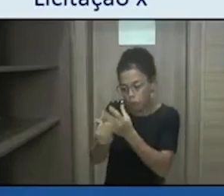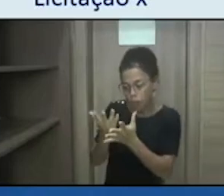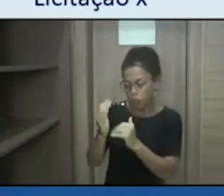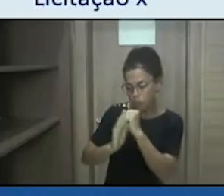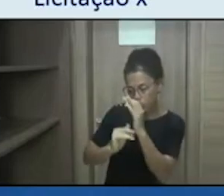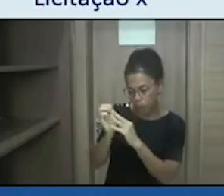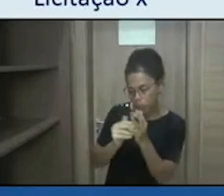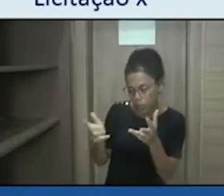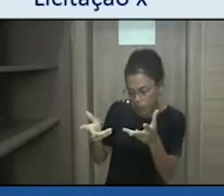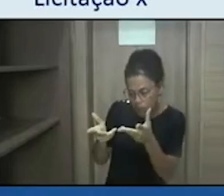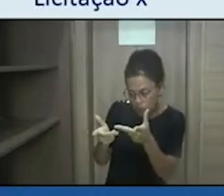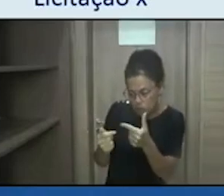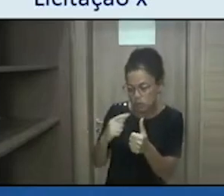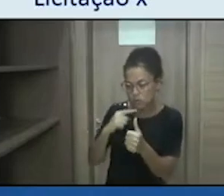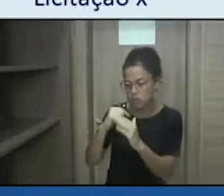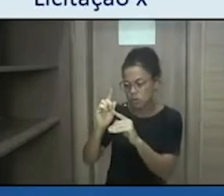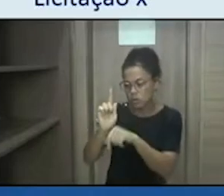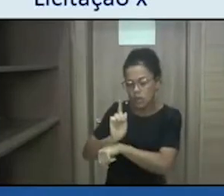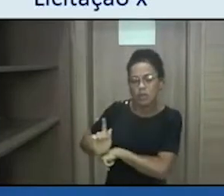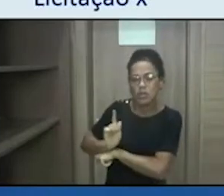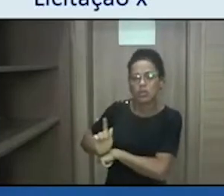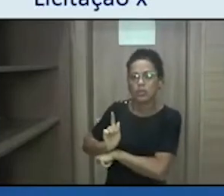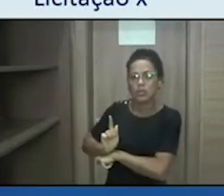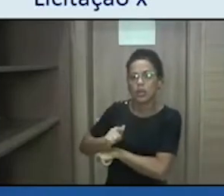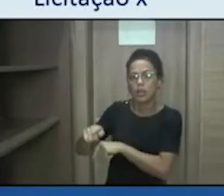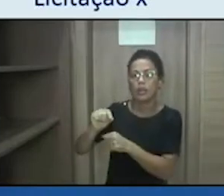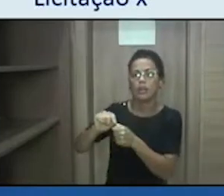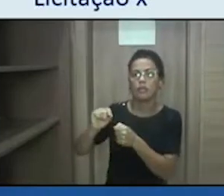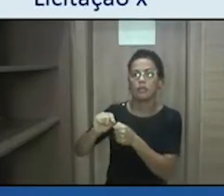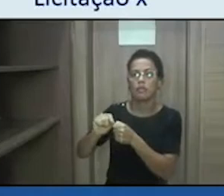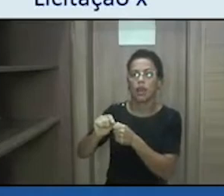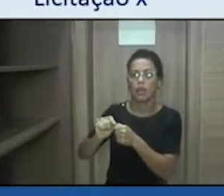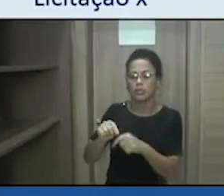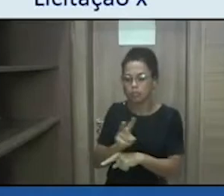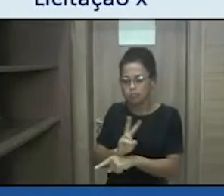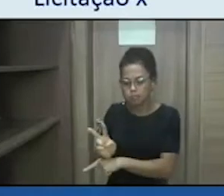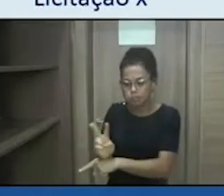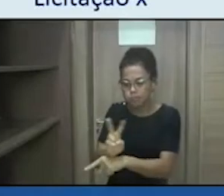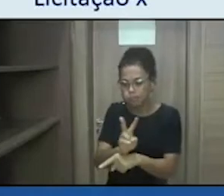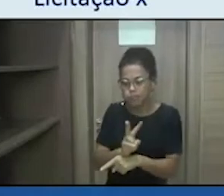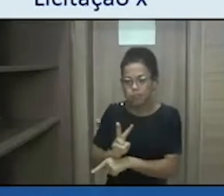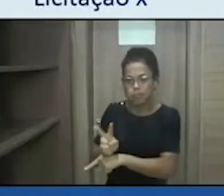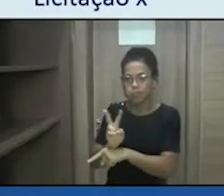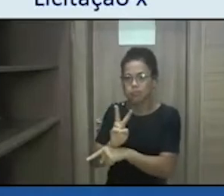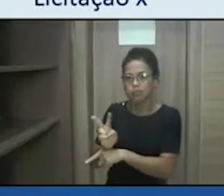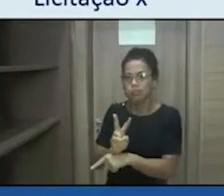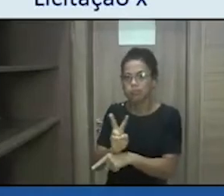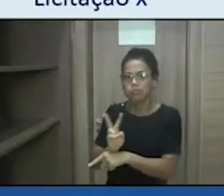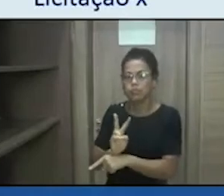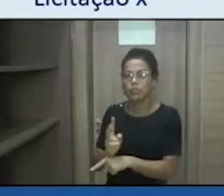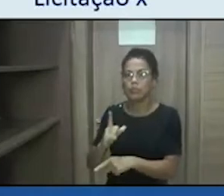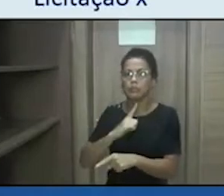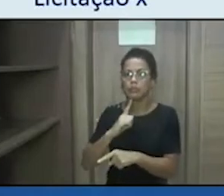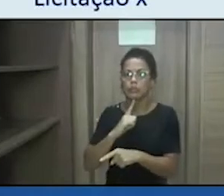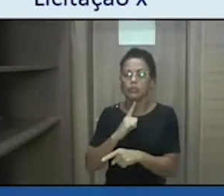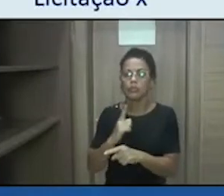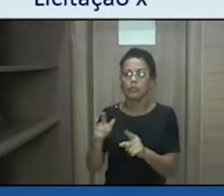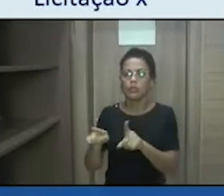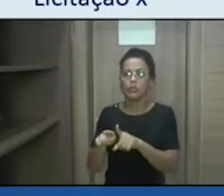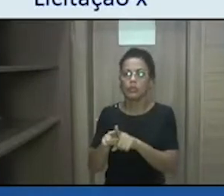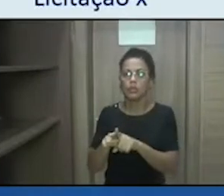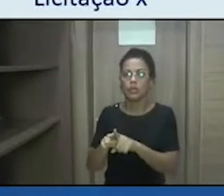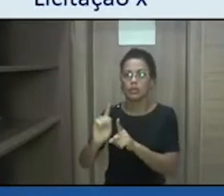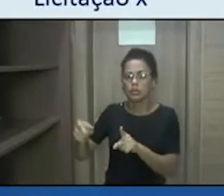questão quantitativa, porque a gente vê que a gestão faz um monitoramento muito mais relacionado à quantidade de entregues de próteses que